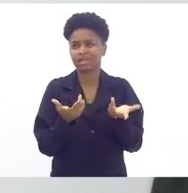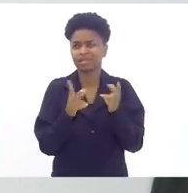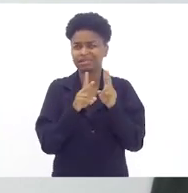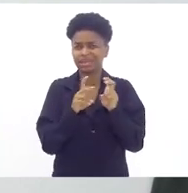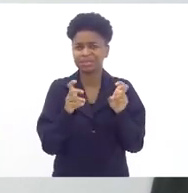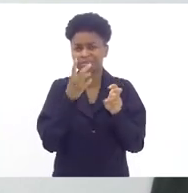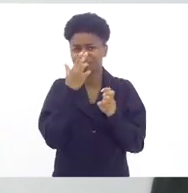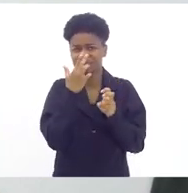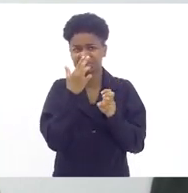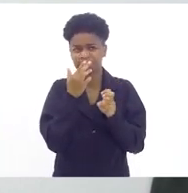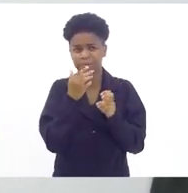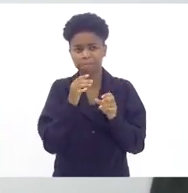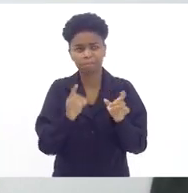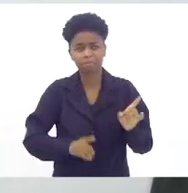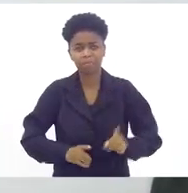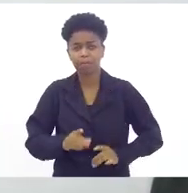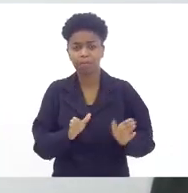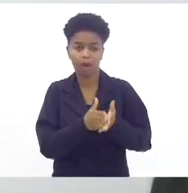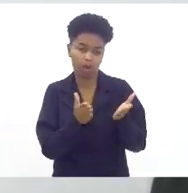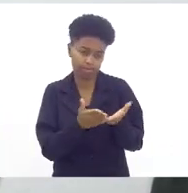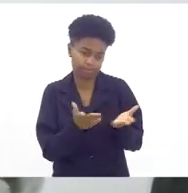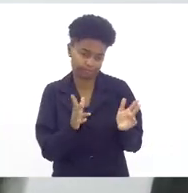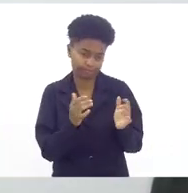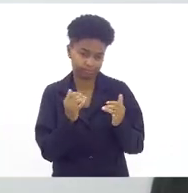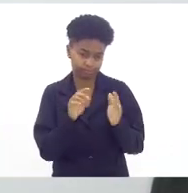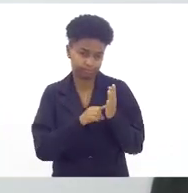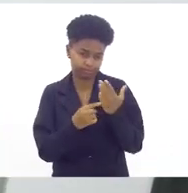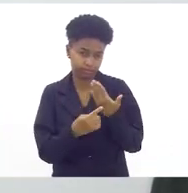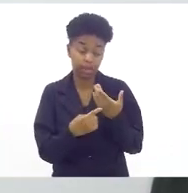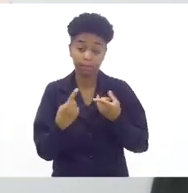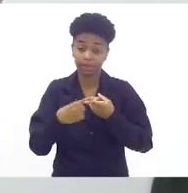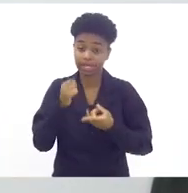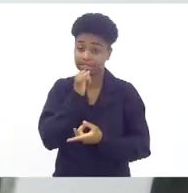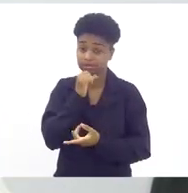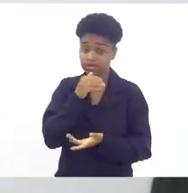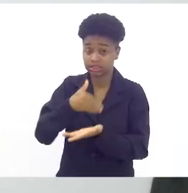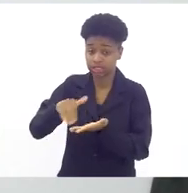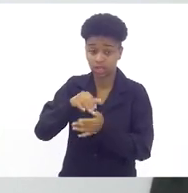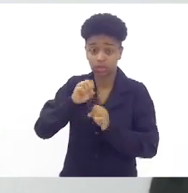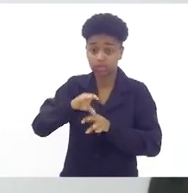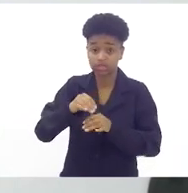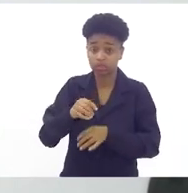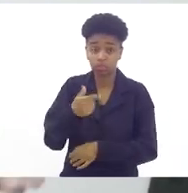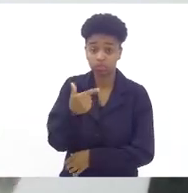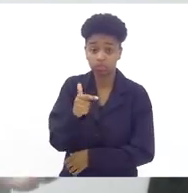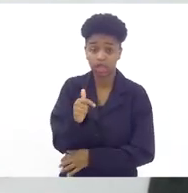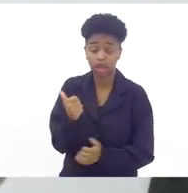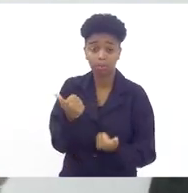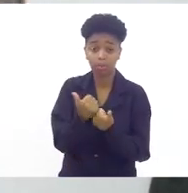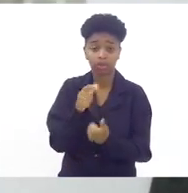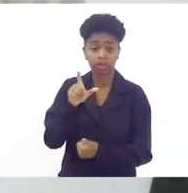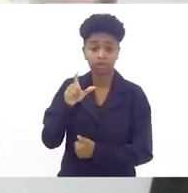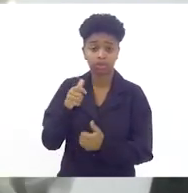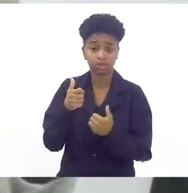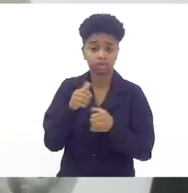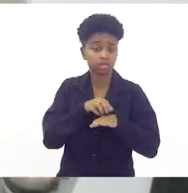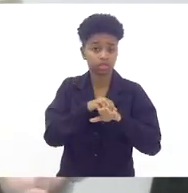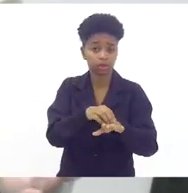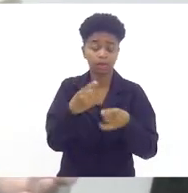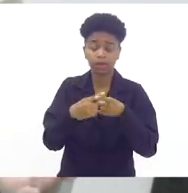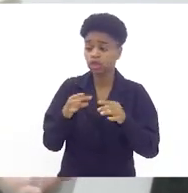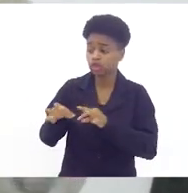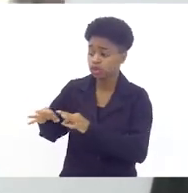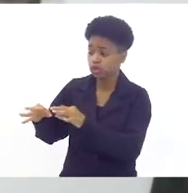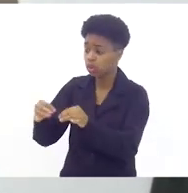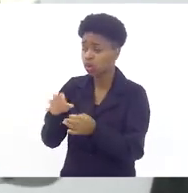Como assim o primo pobre na educação por exemplo né um tempão sem ter o auxílio transporte dá para entender todo mundo recebeu